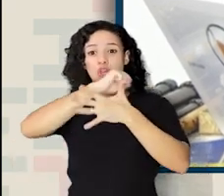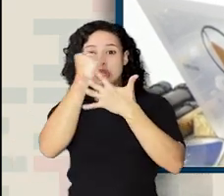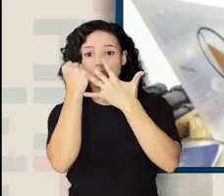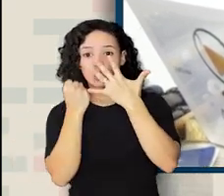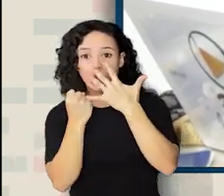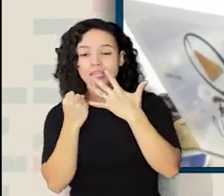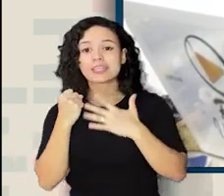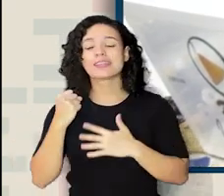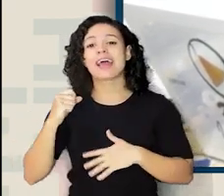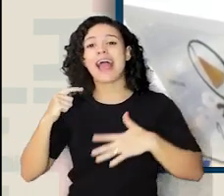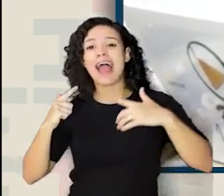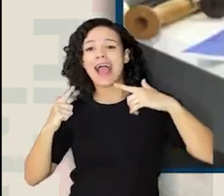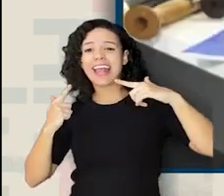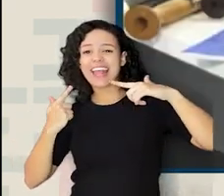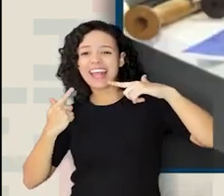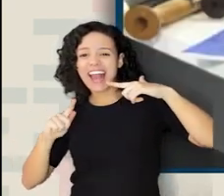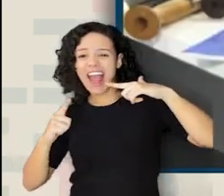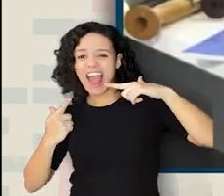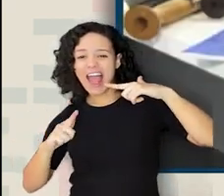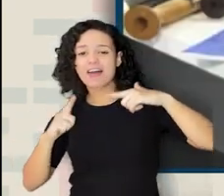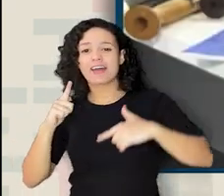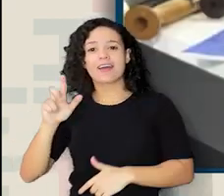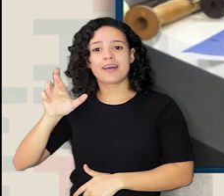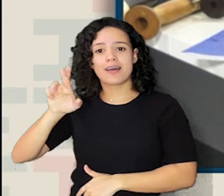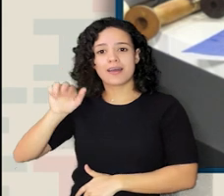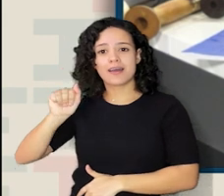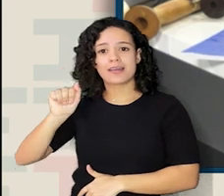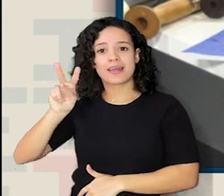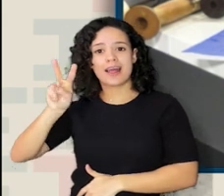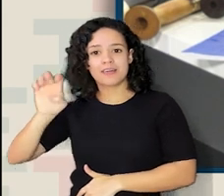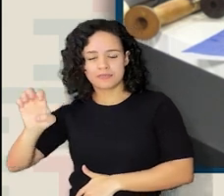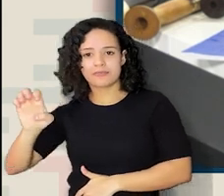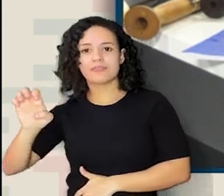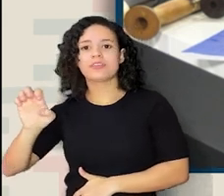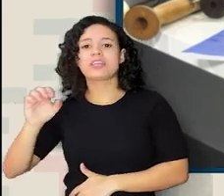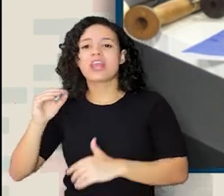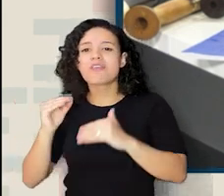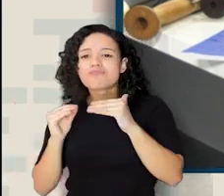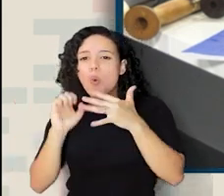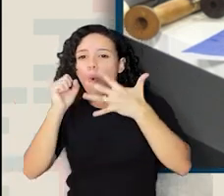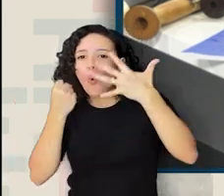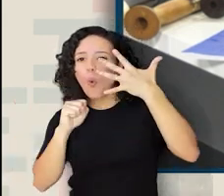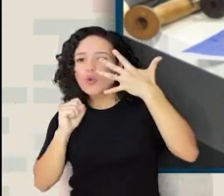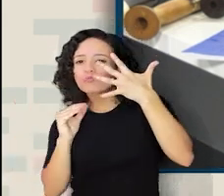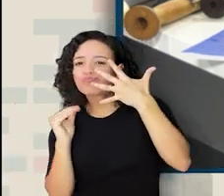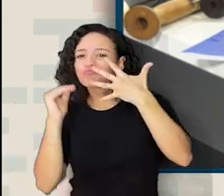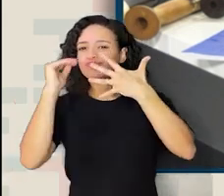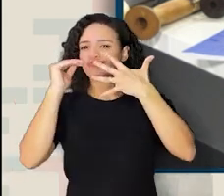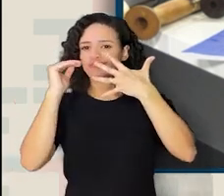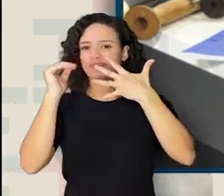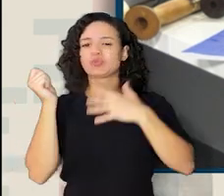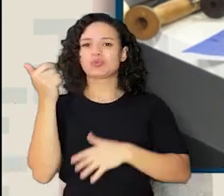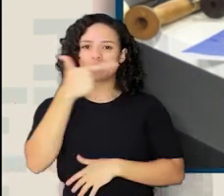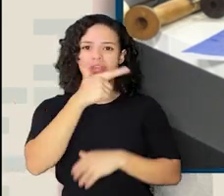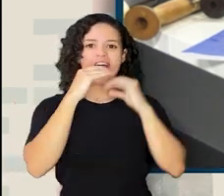mais grave dela é um Fá, uma quarta acima desse Dó da flauta